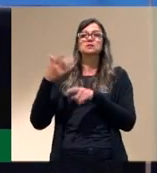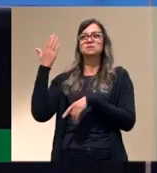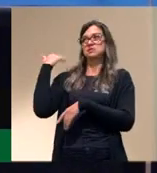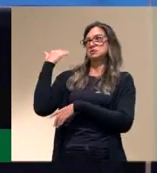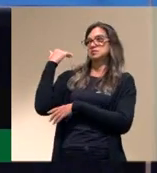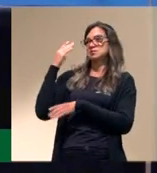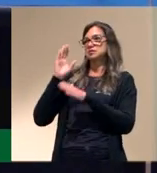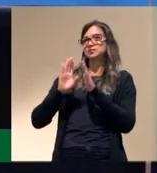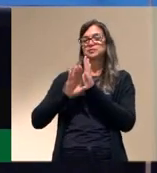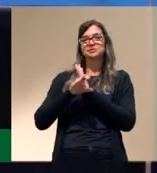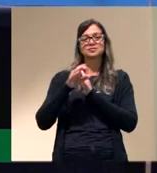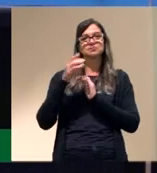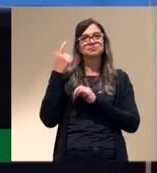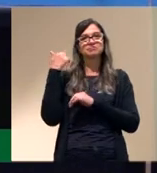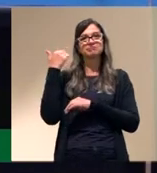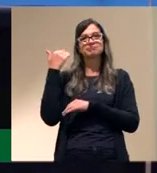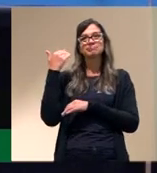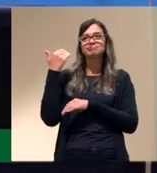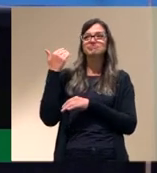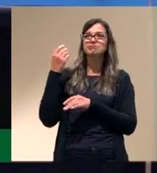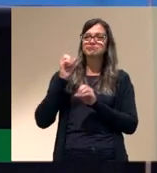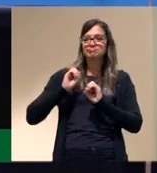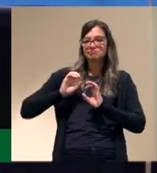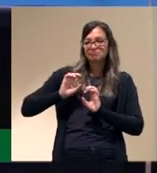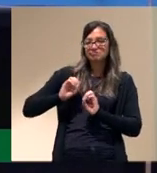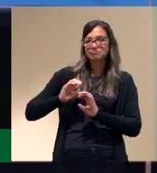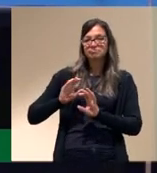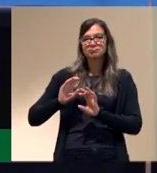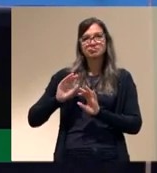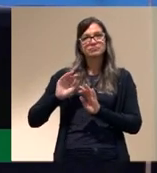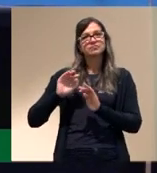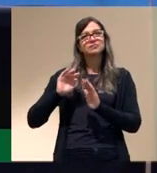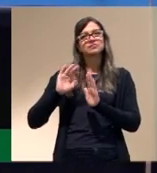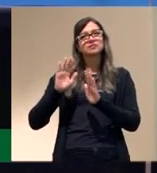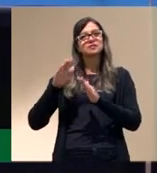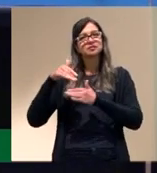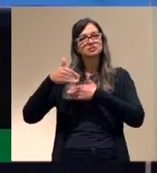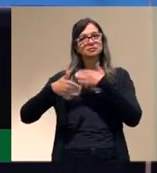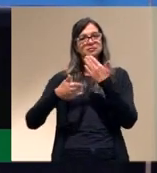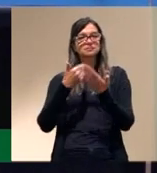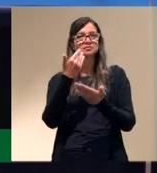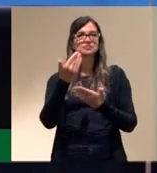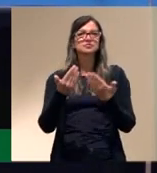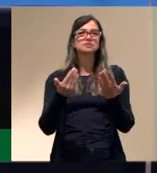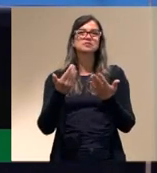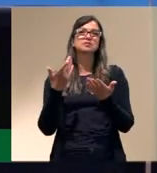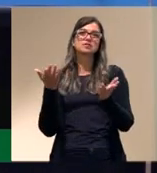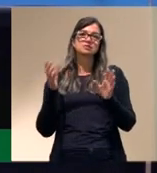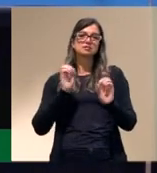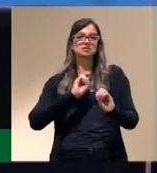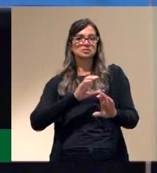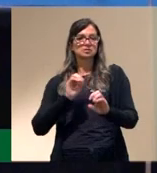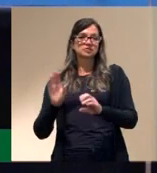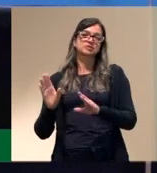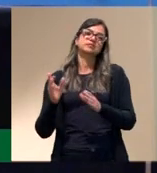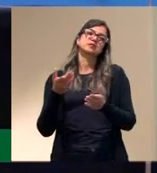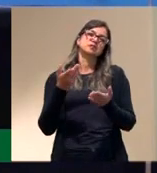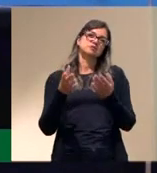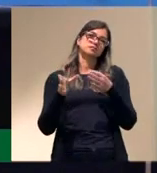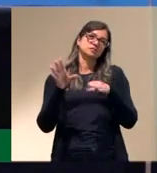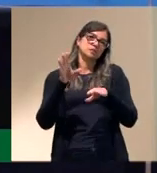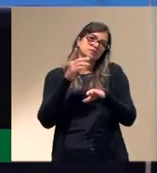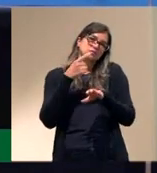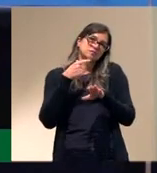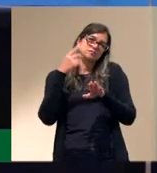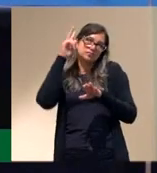de educação, né, que está subjacente, de educação e de criança que está subjacente nesse